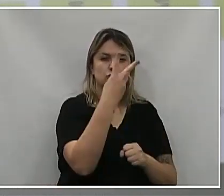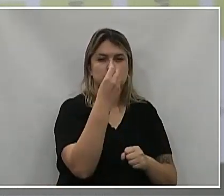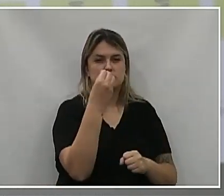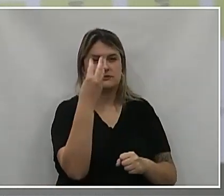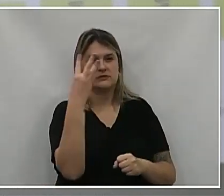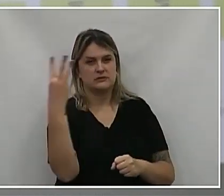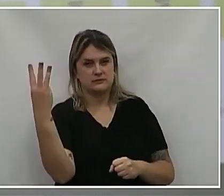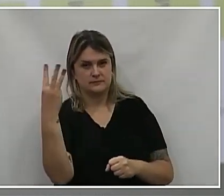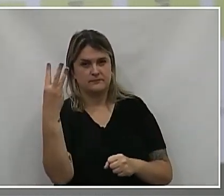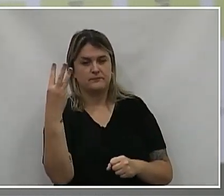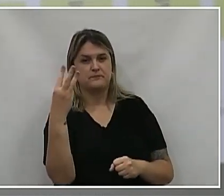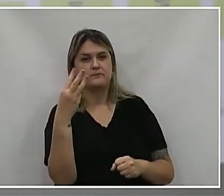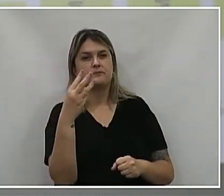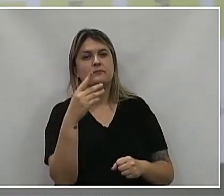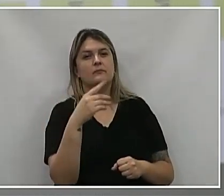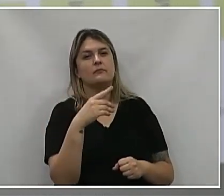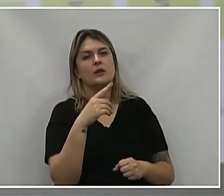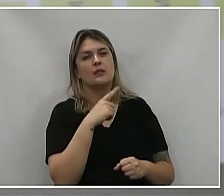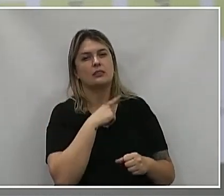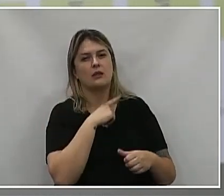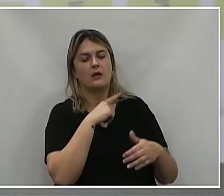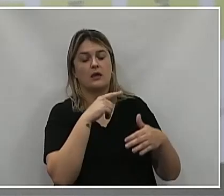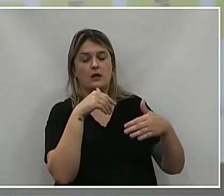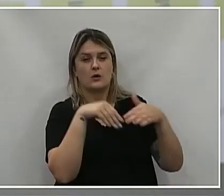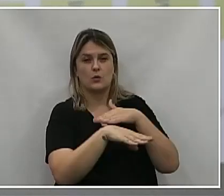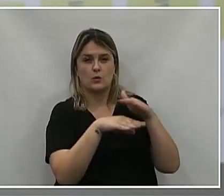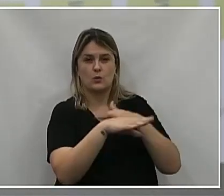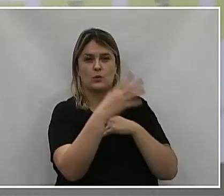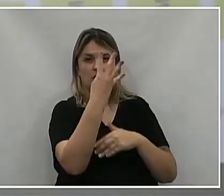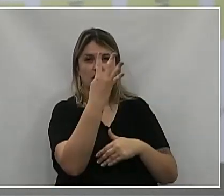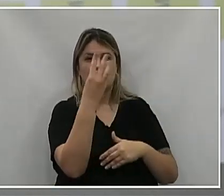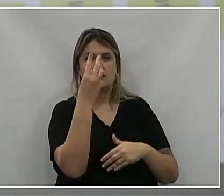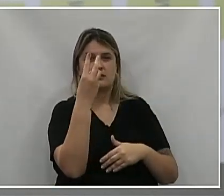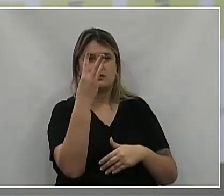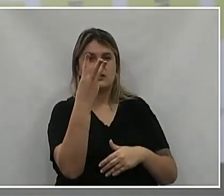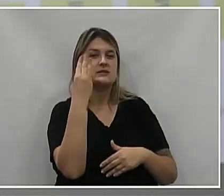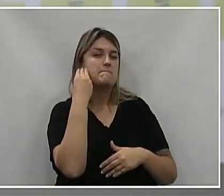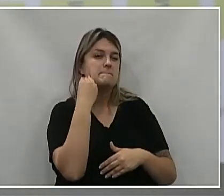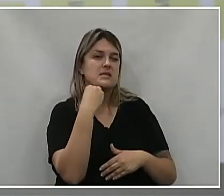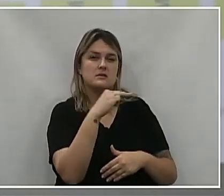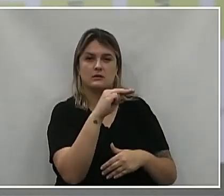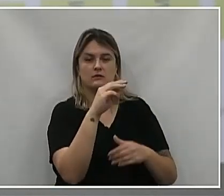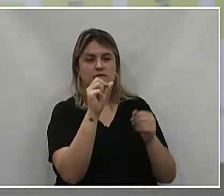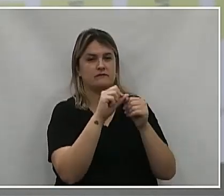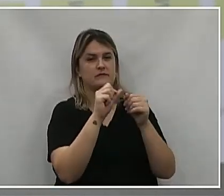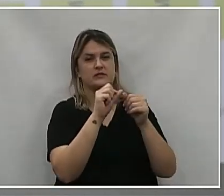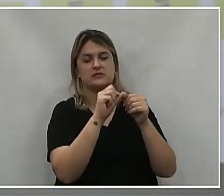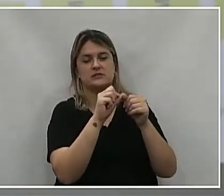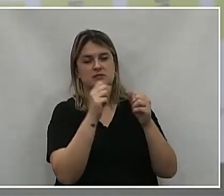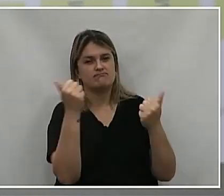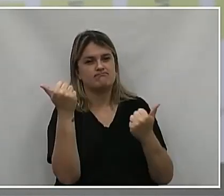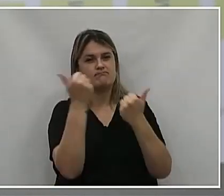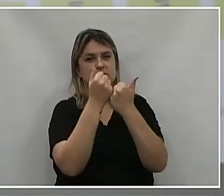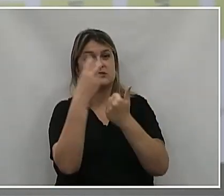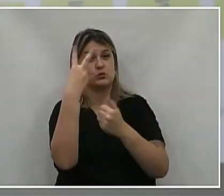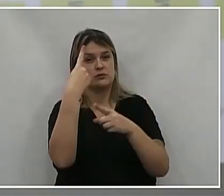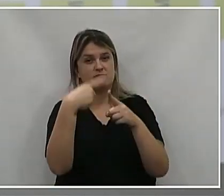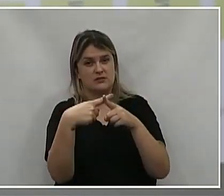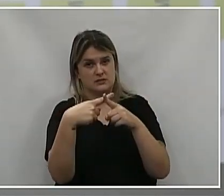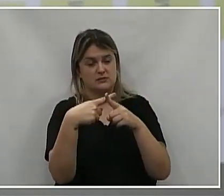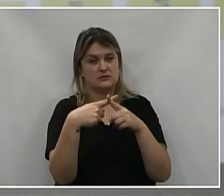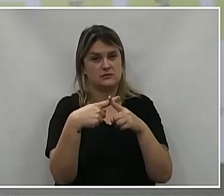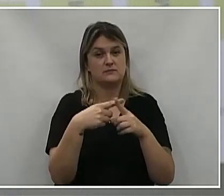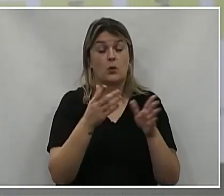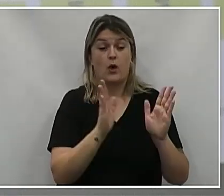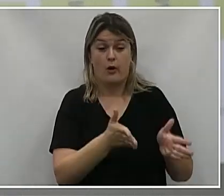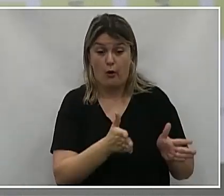2033, nós teríamos um caixa de 43 milhões suficiente para fazer essa substituição pela segunda vez. Então, faria a